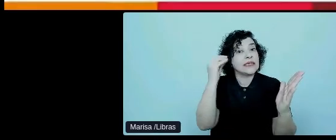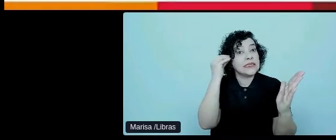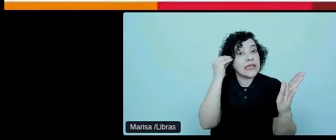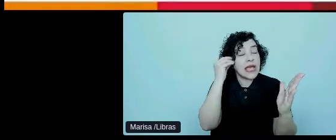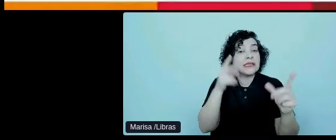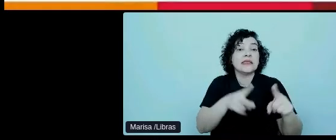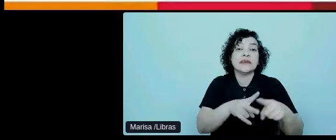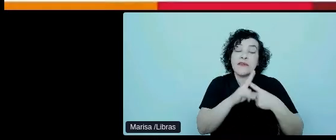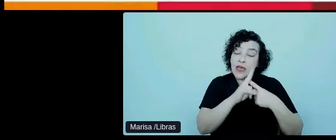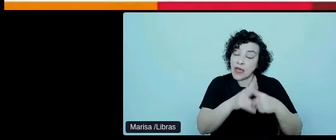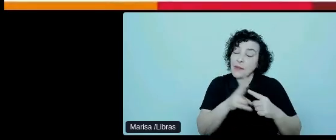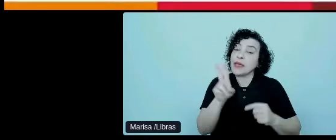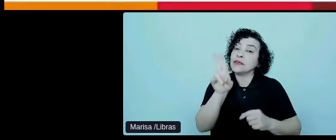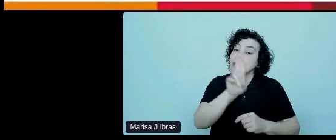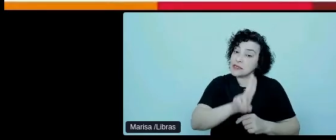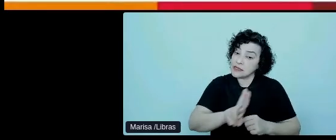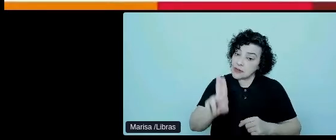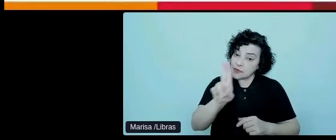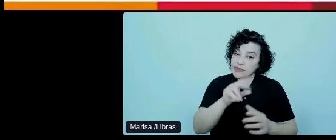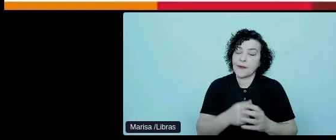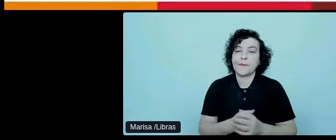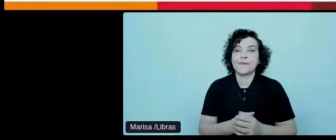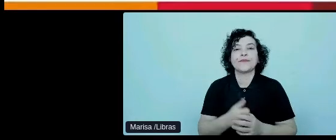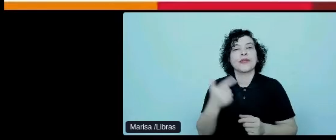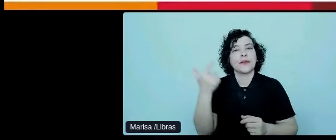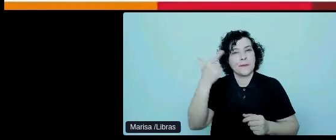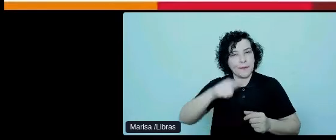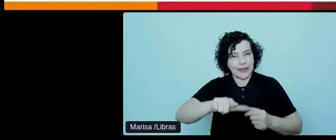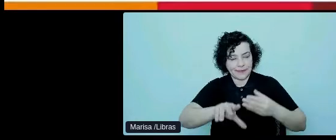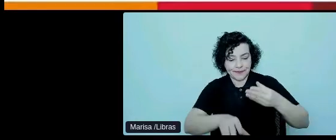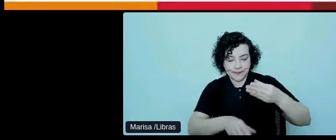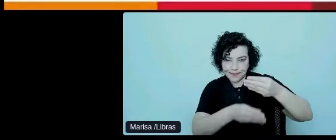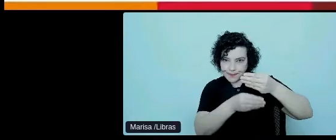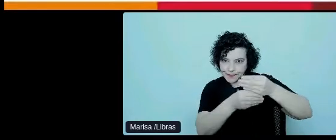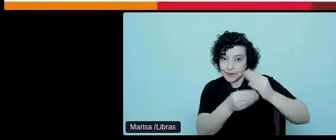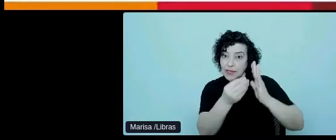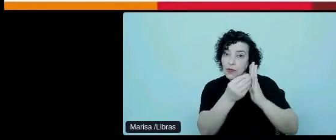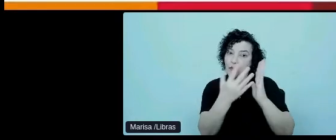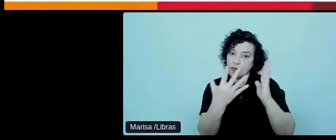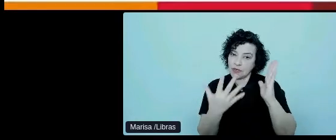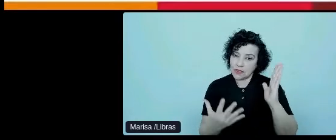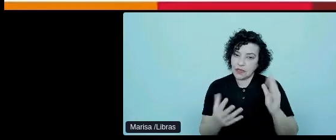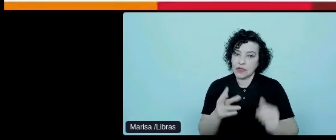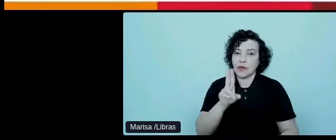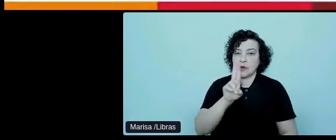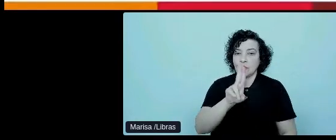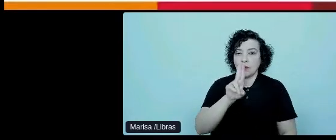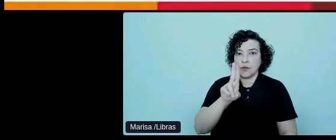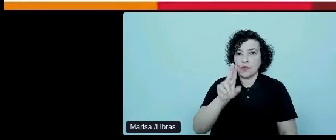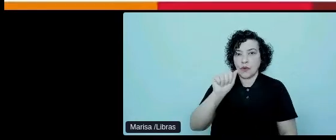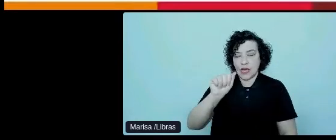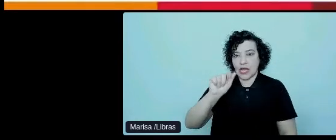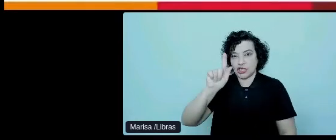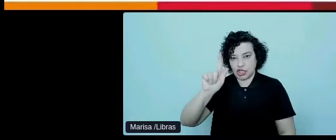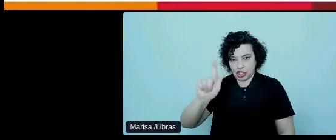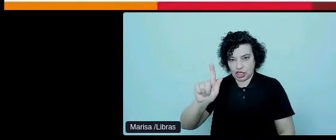pode usar. Ela também vai incorporar alguns conteúdos da UAAG, que são